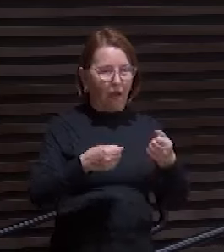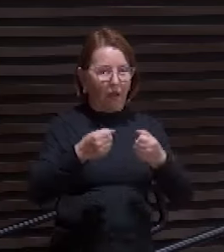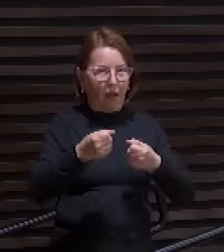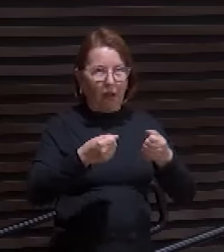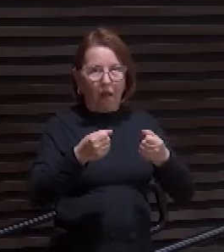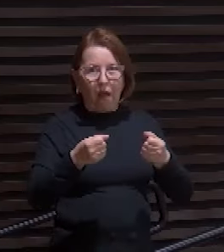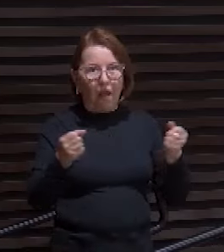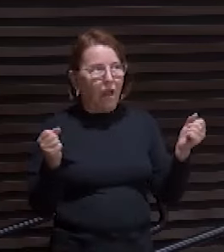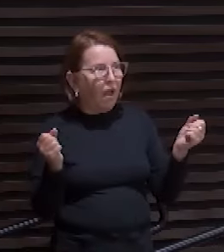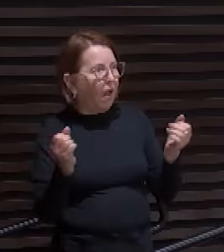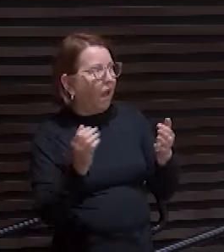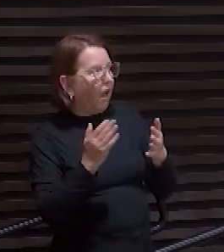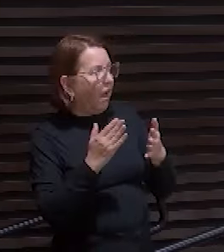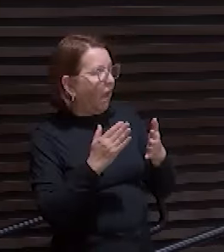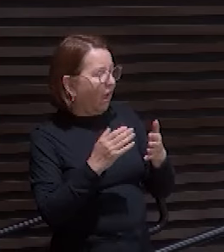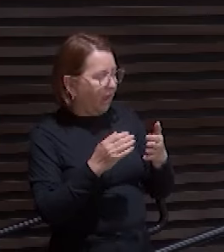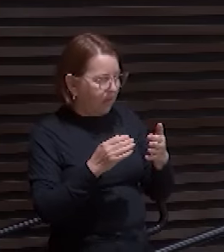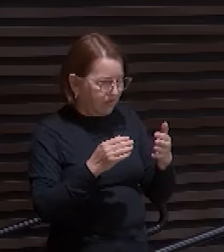aí você olha para o teu